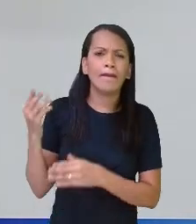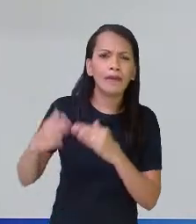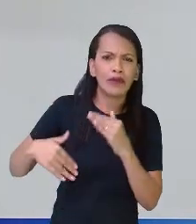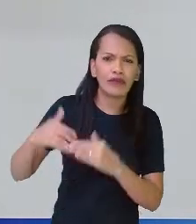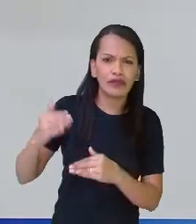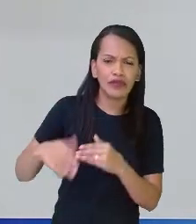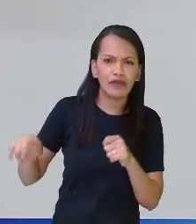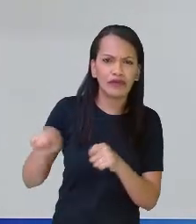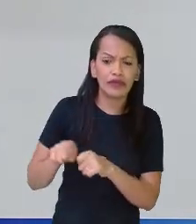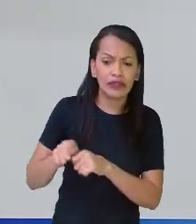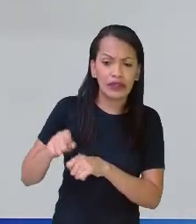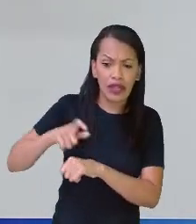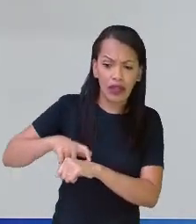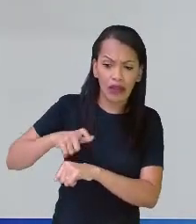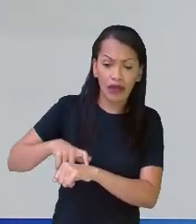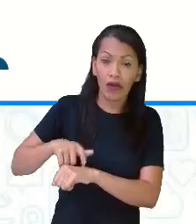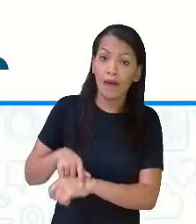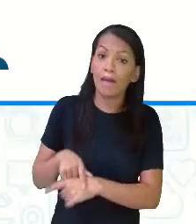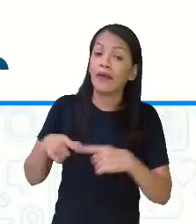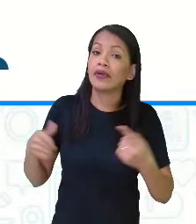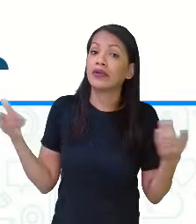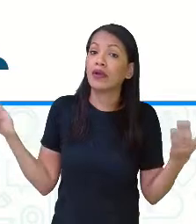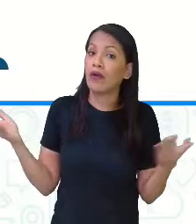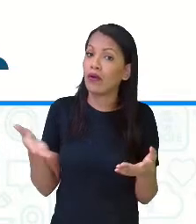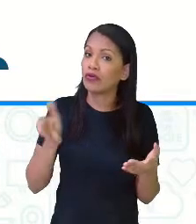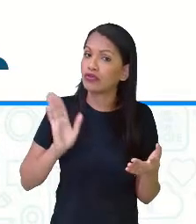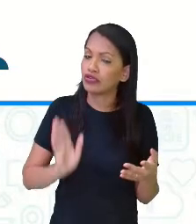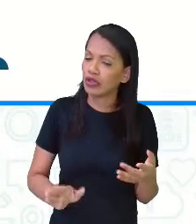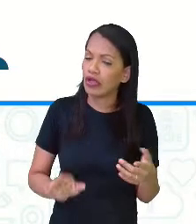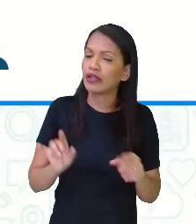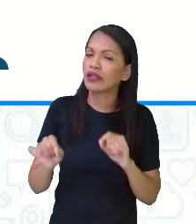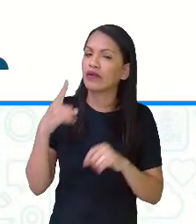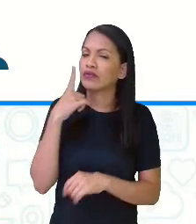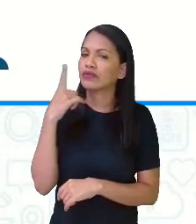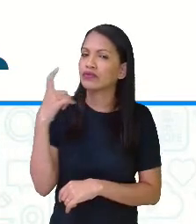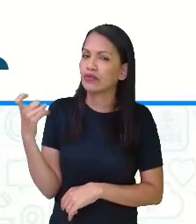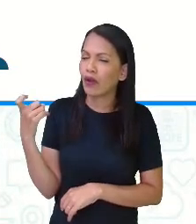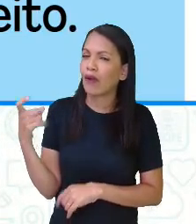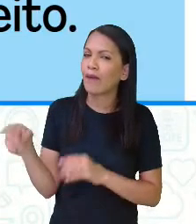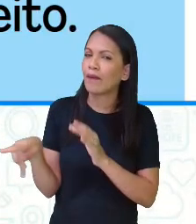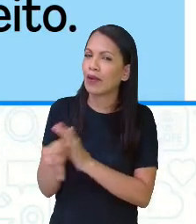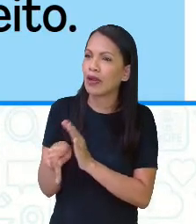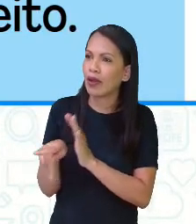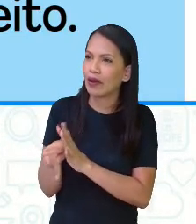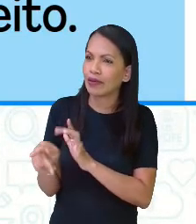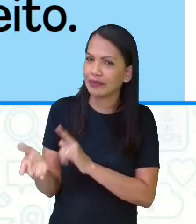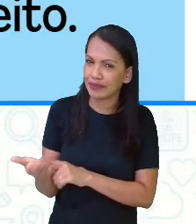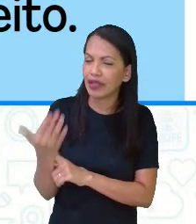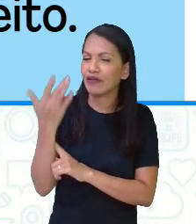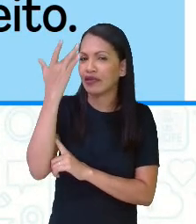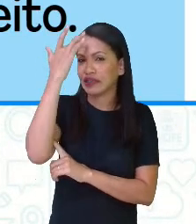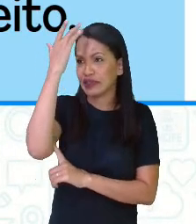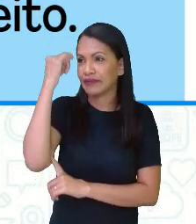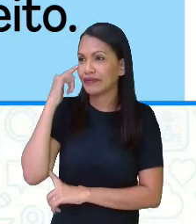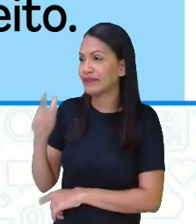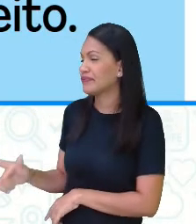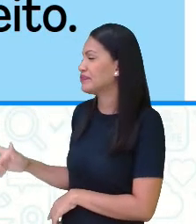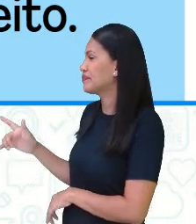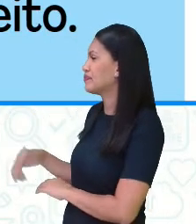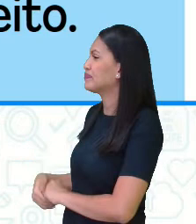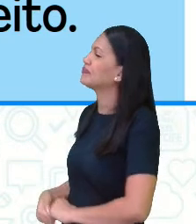sonzinho na hora com algum instrumento, mas hoje o som já é gravado e já facilita esse processo para eles, tá? Ó,